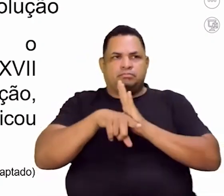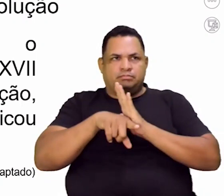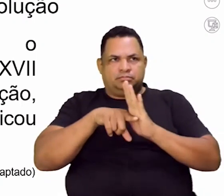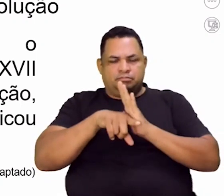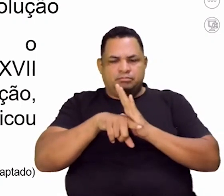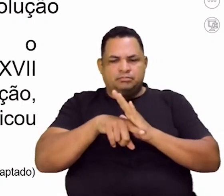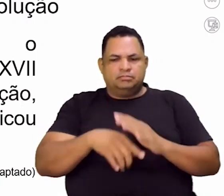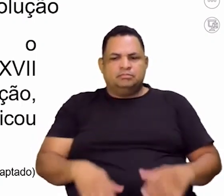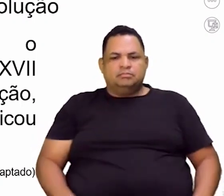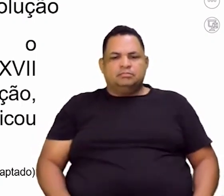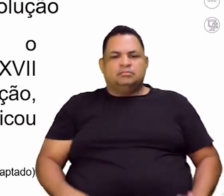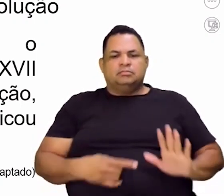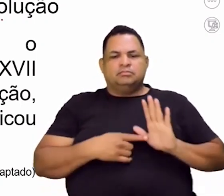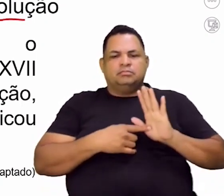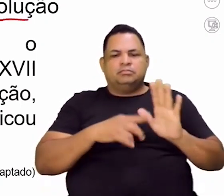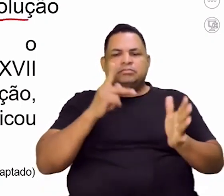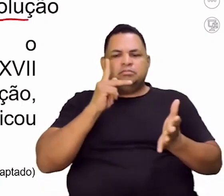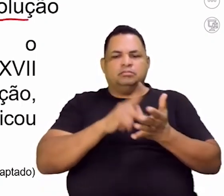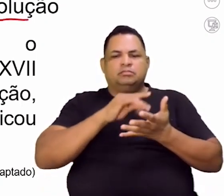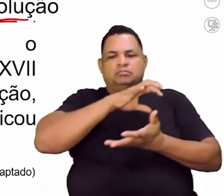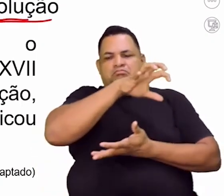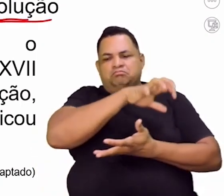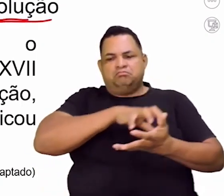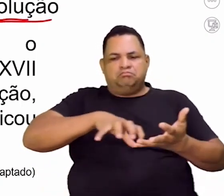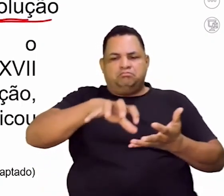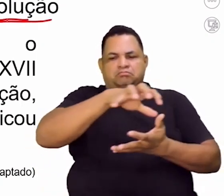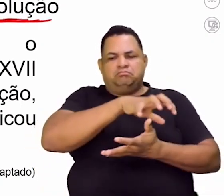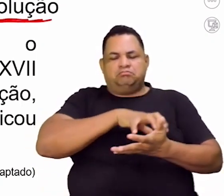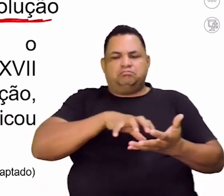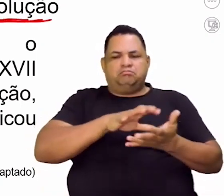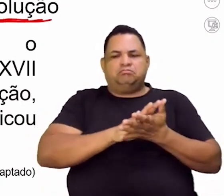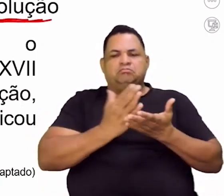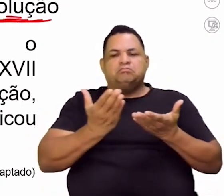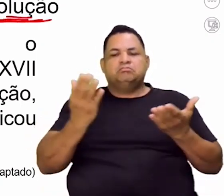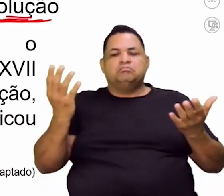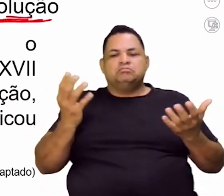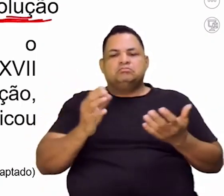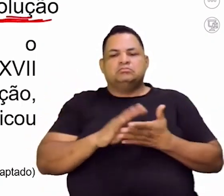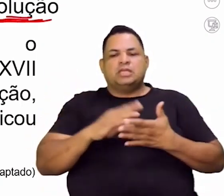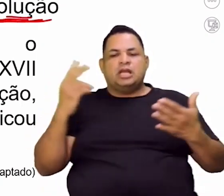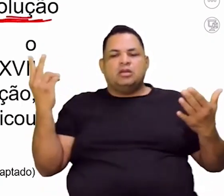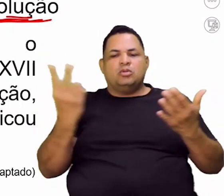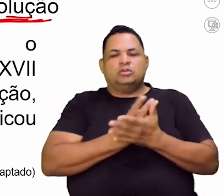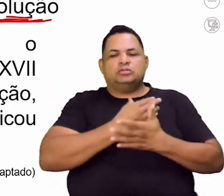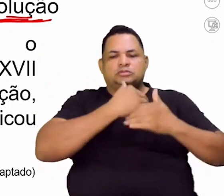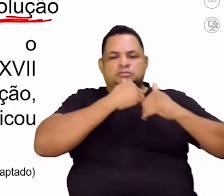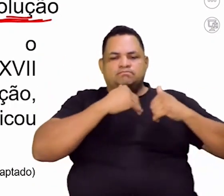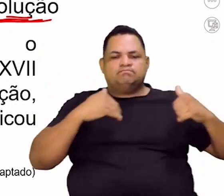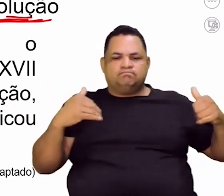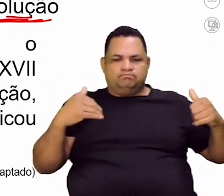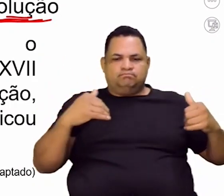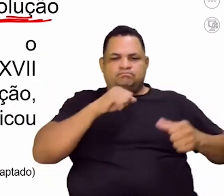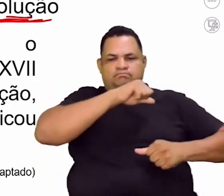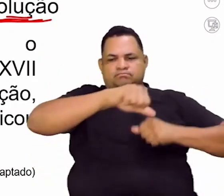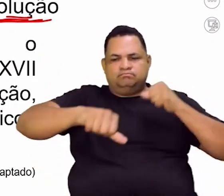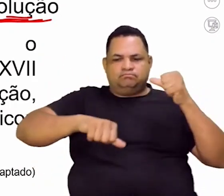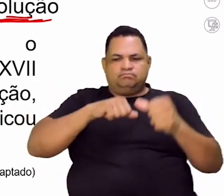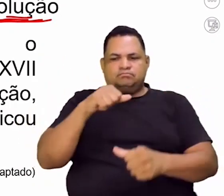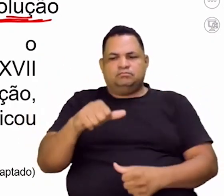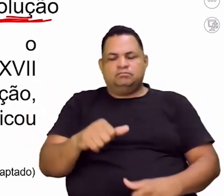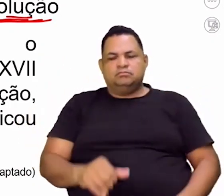Galileu, representou que uma verdadeira revolução. Então houve uma ruptura aqui. Revolucionou, né? Mudança e